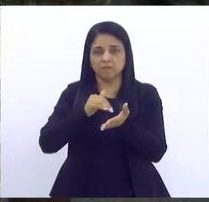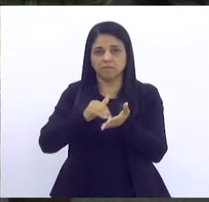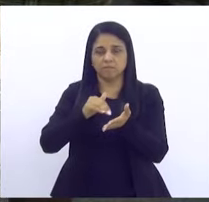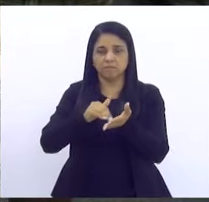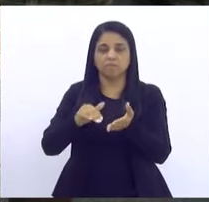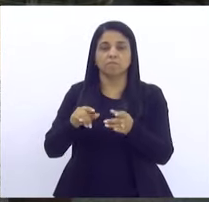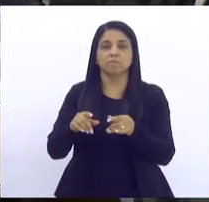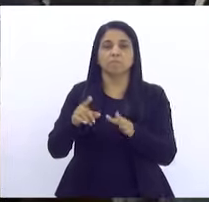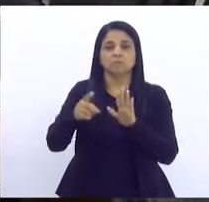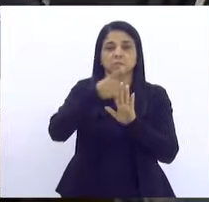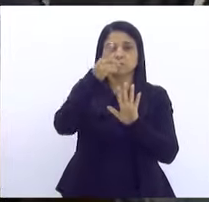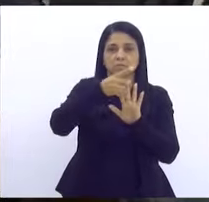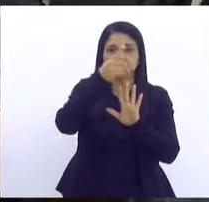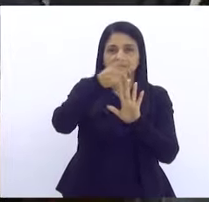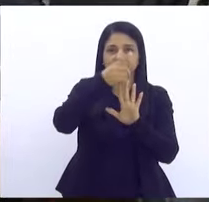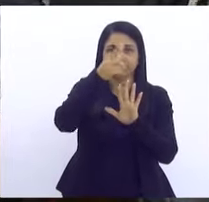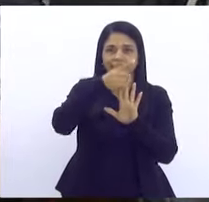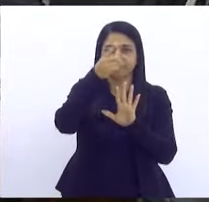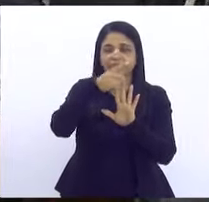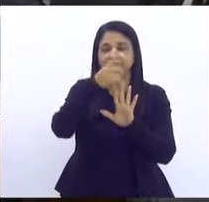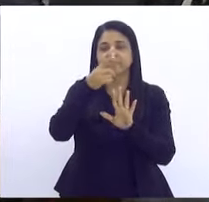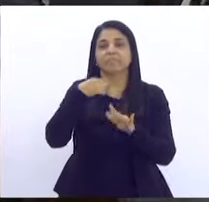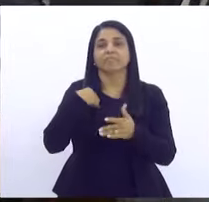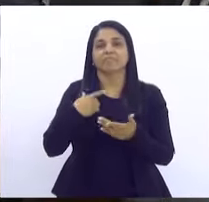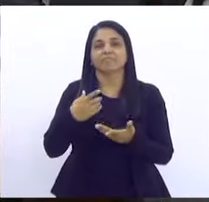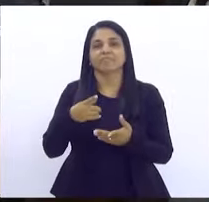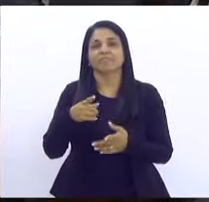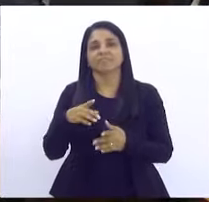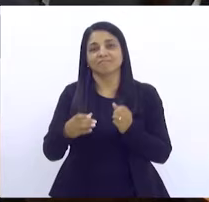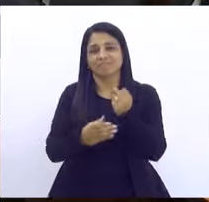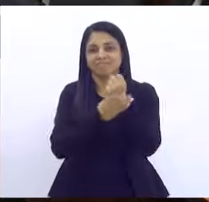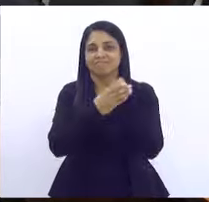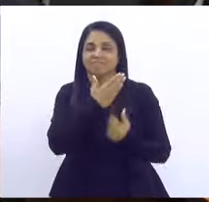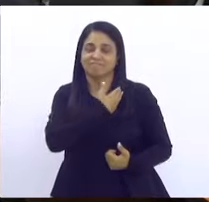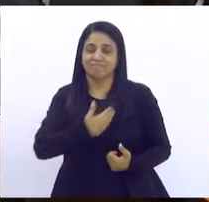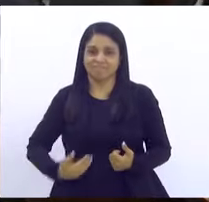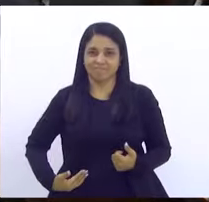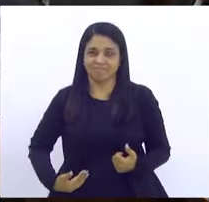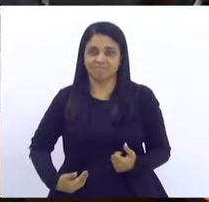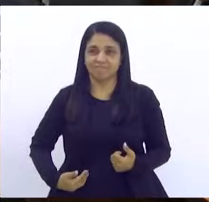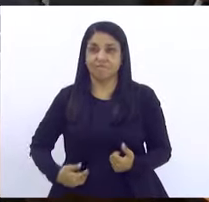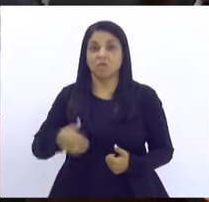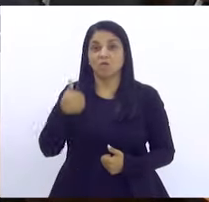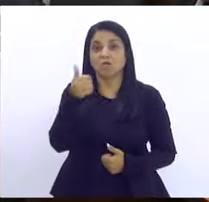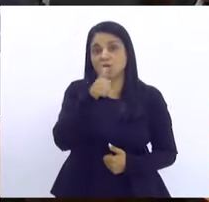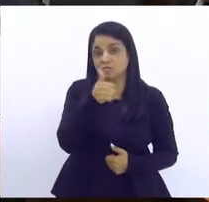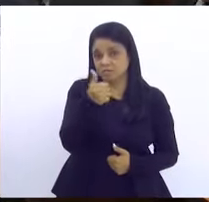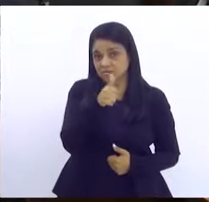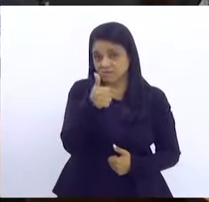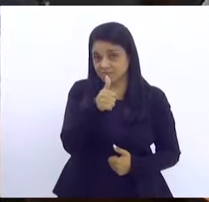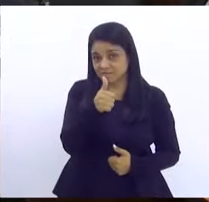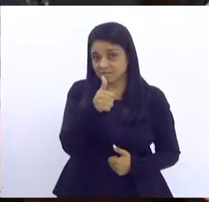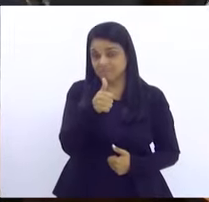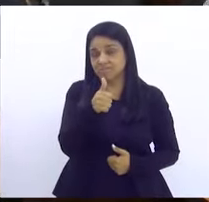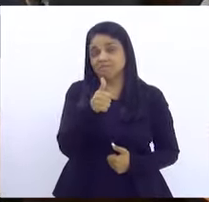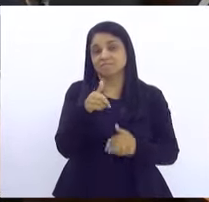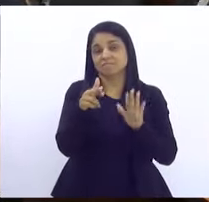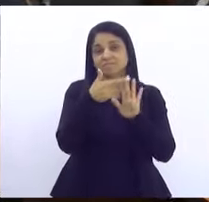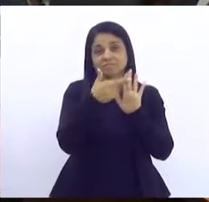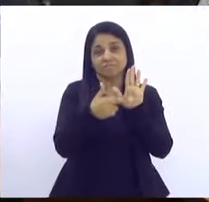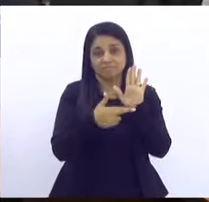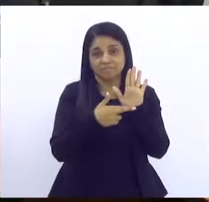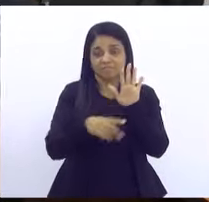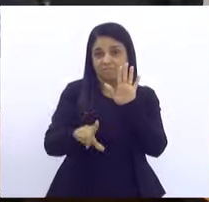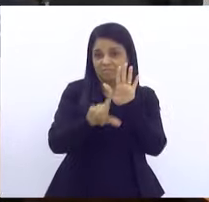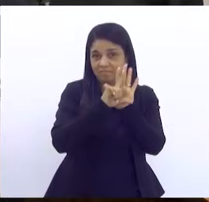por decreto. O decreto da Secretaria de Segurança foi o decreto 11, que regulamentou o